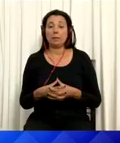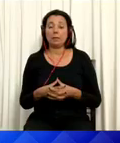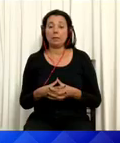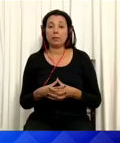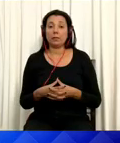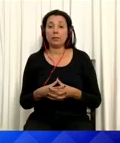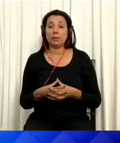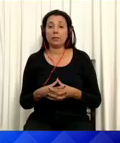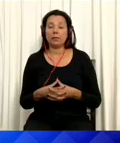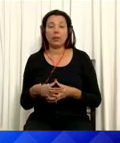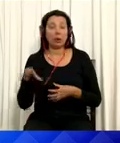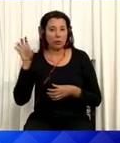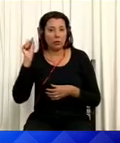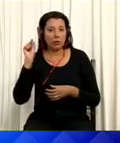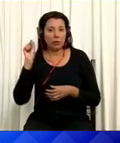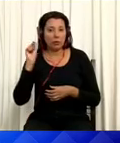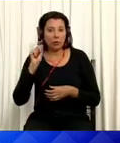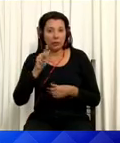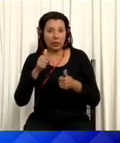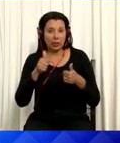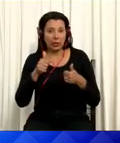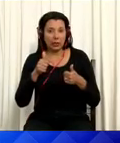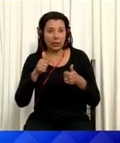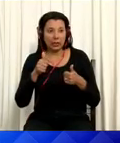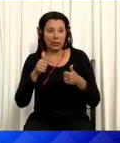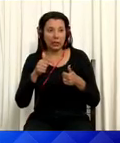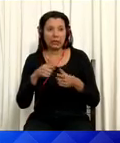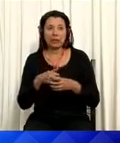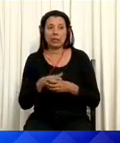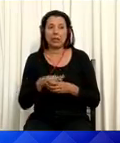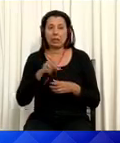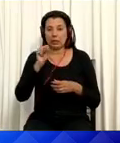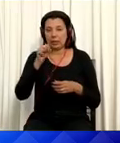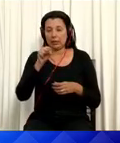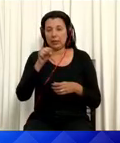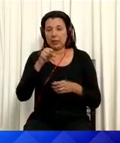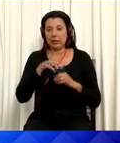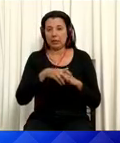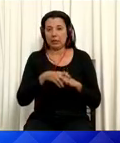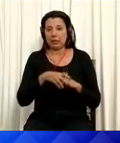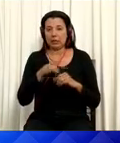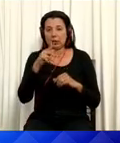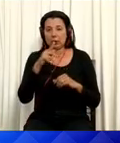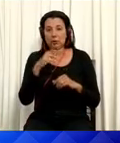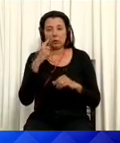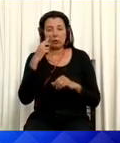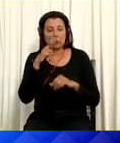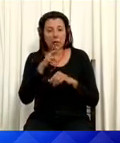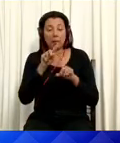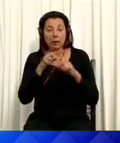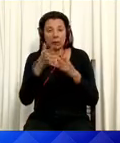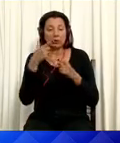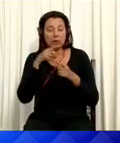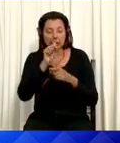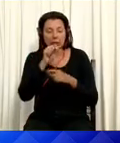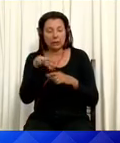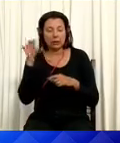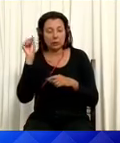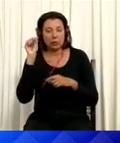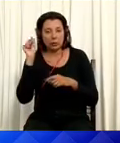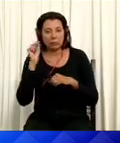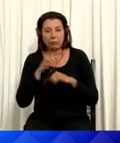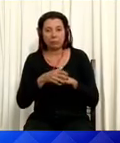Vocês estão me ouvindo aí ainda? Está travado. Sim. A sua imagem está travada, mas a gente consegue te